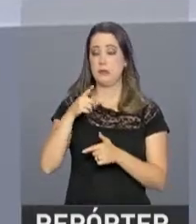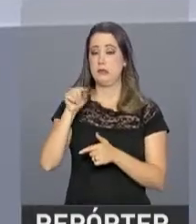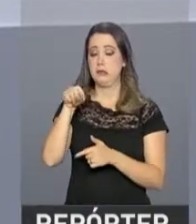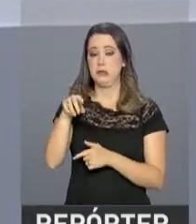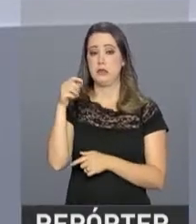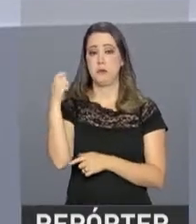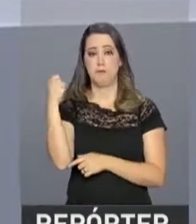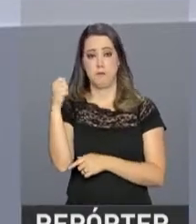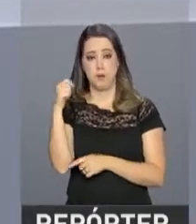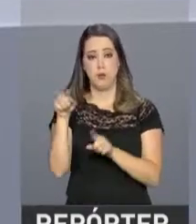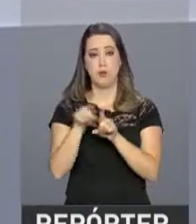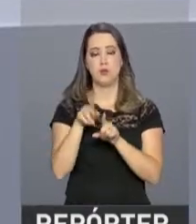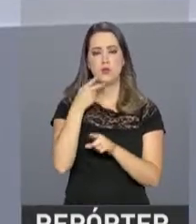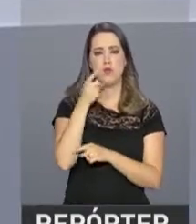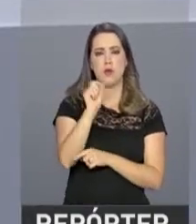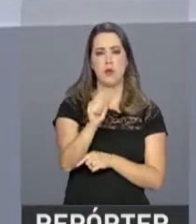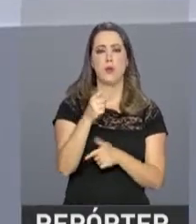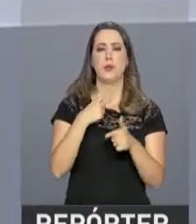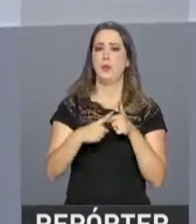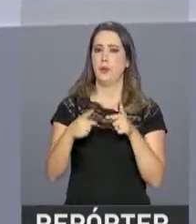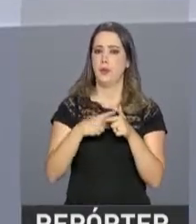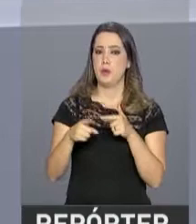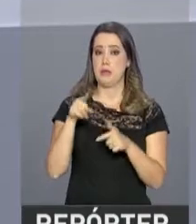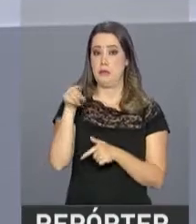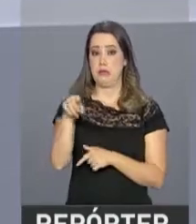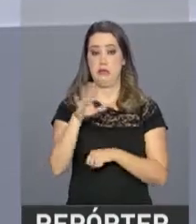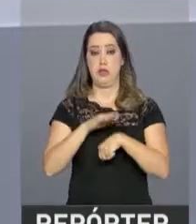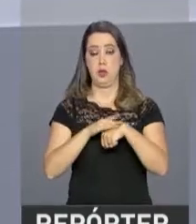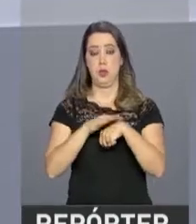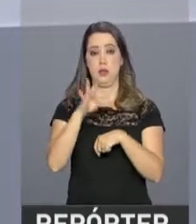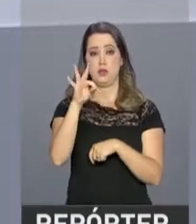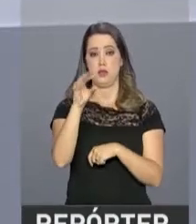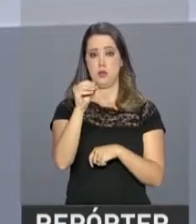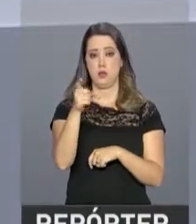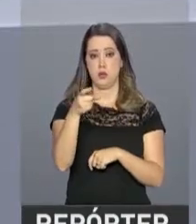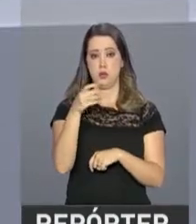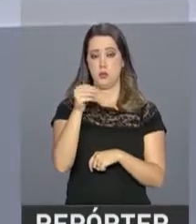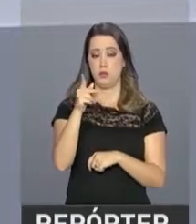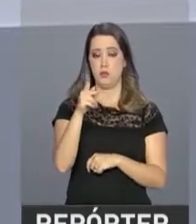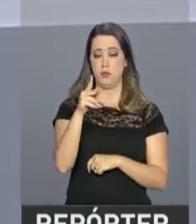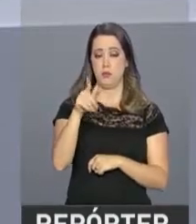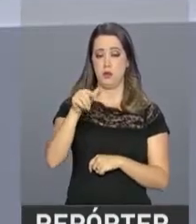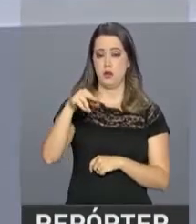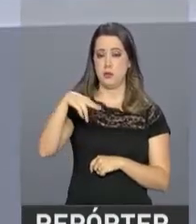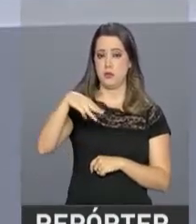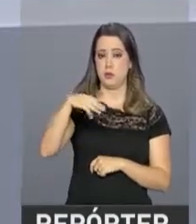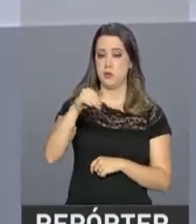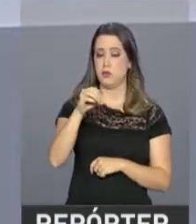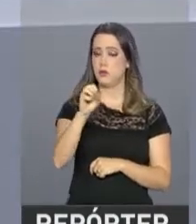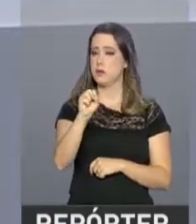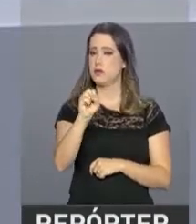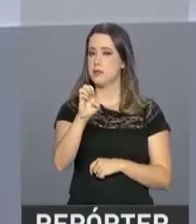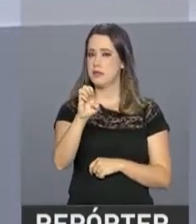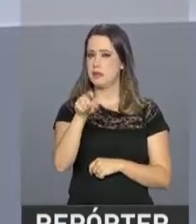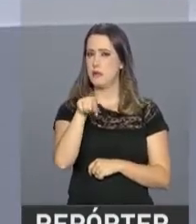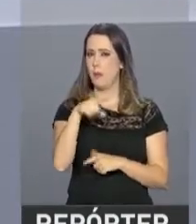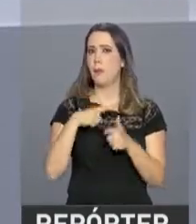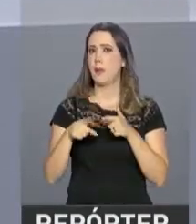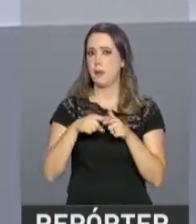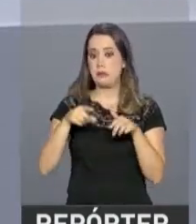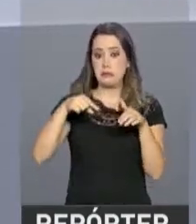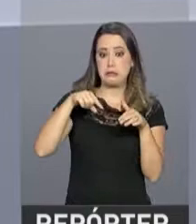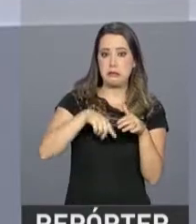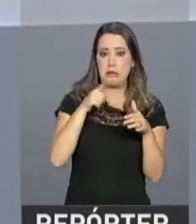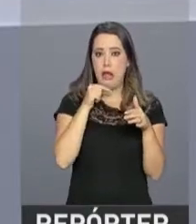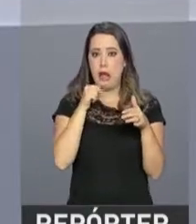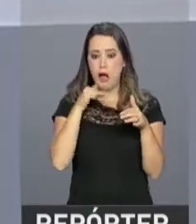Gaúcha, que a causa do surto de toxoplasmose em Santa Maria, no Rio Grande do Sul, tem origem na água. Ainda não se sabe se a